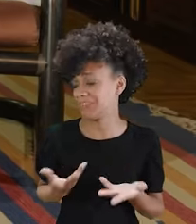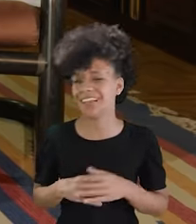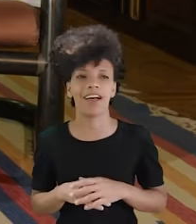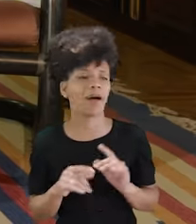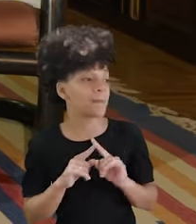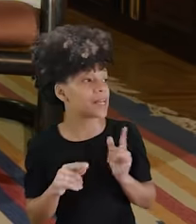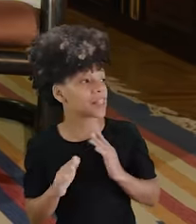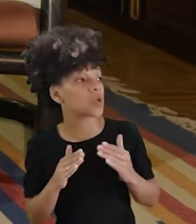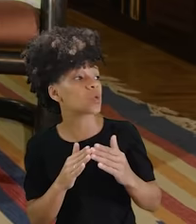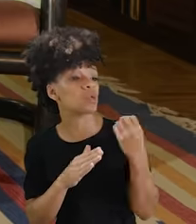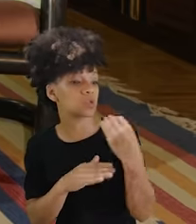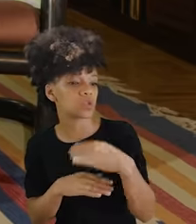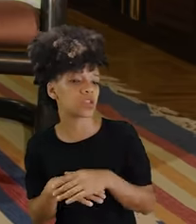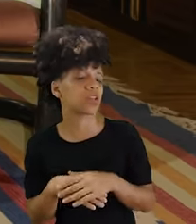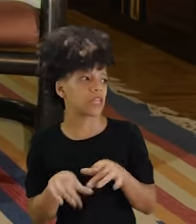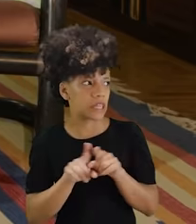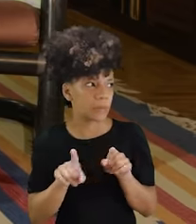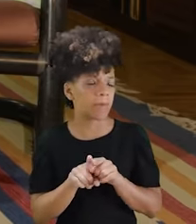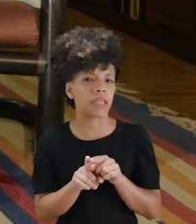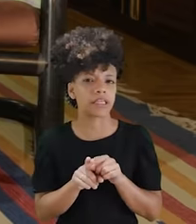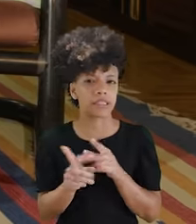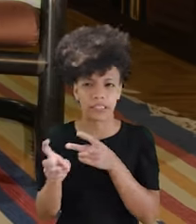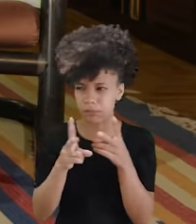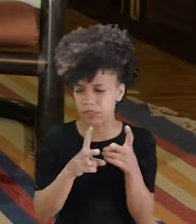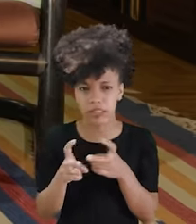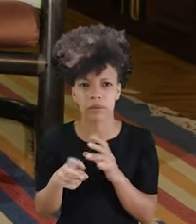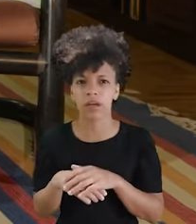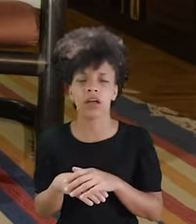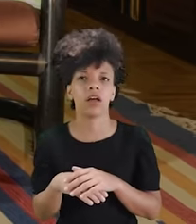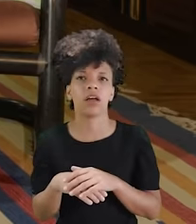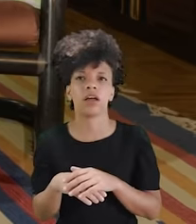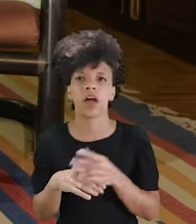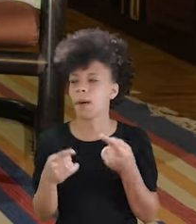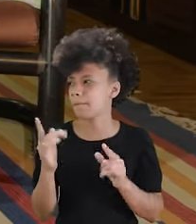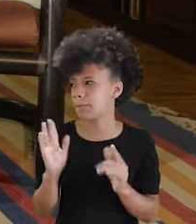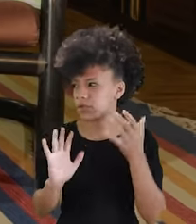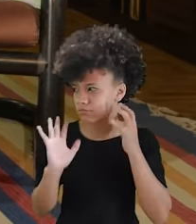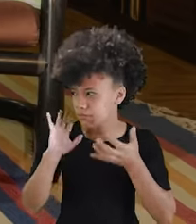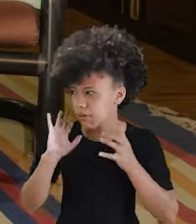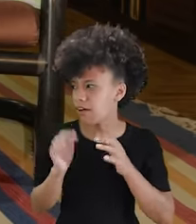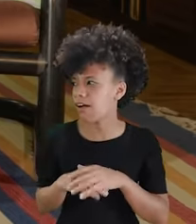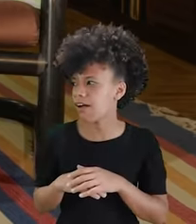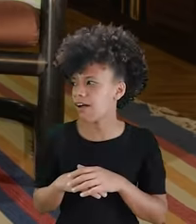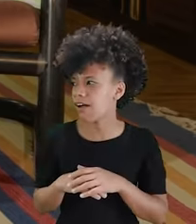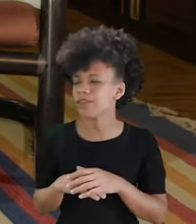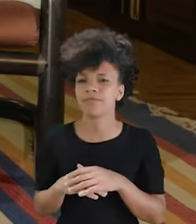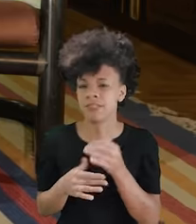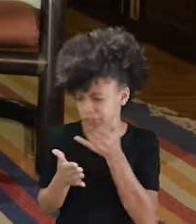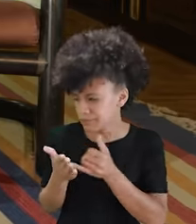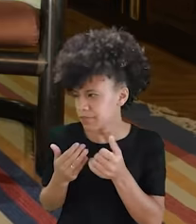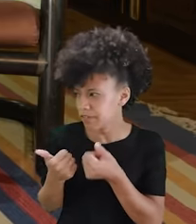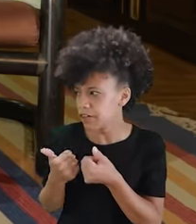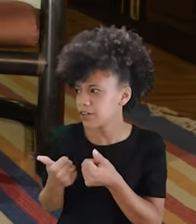tinha os cruzeiros que você vê Mob também que é não é isso daí tá